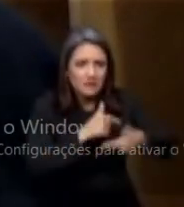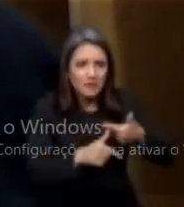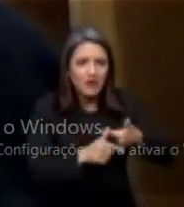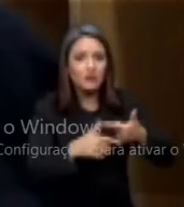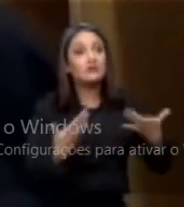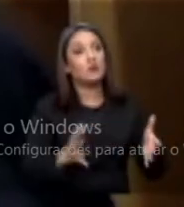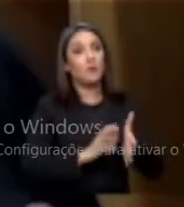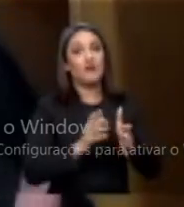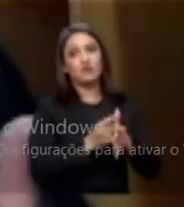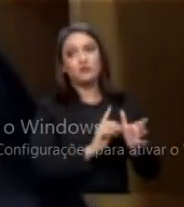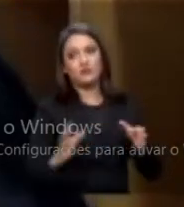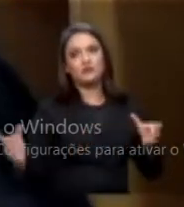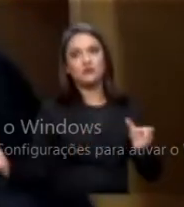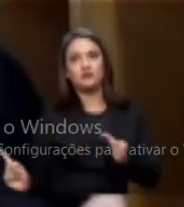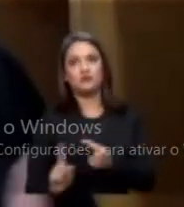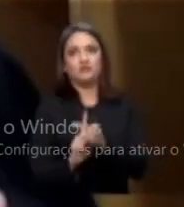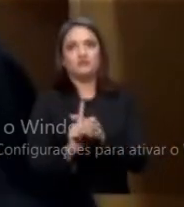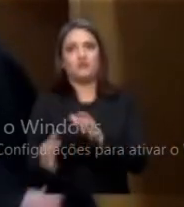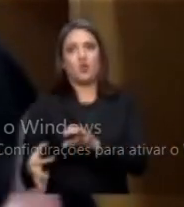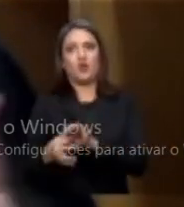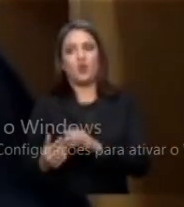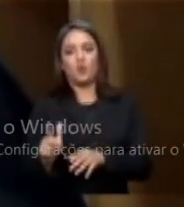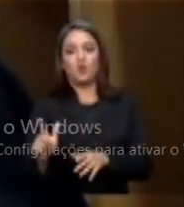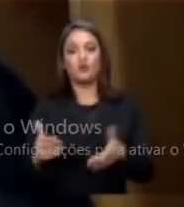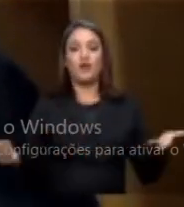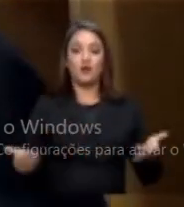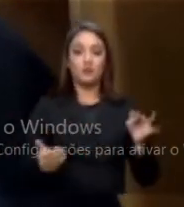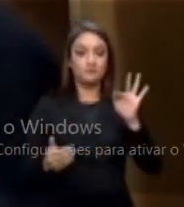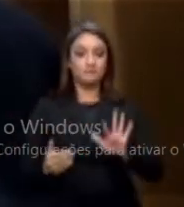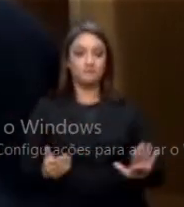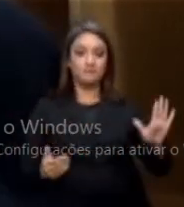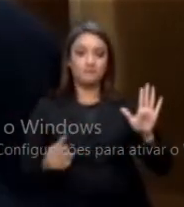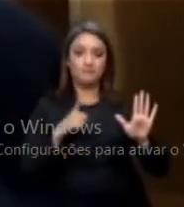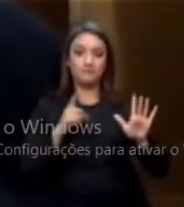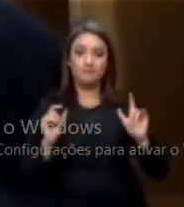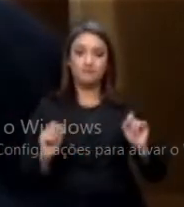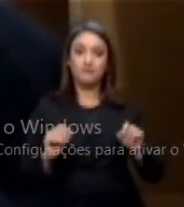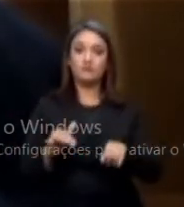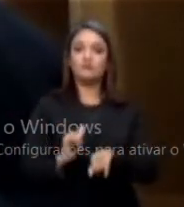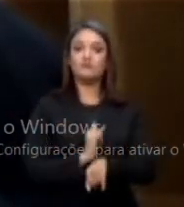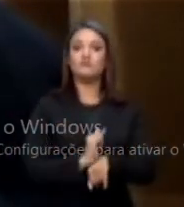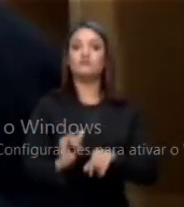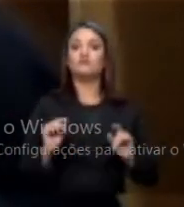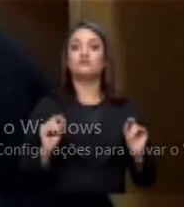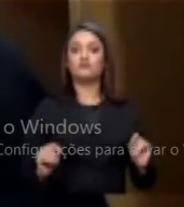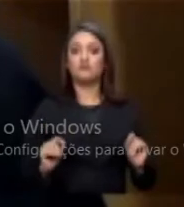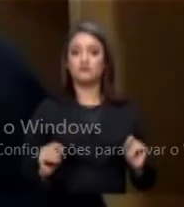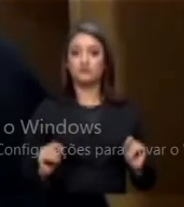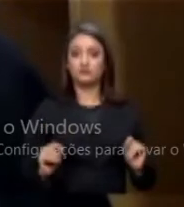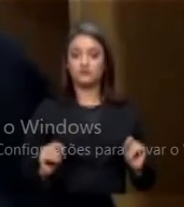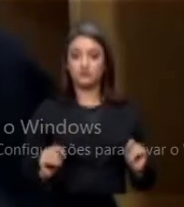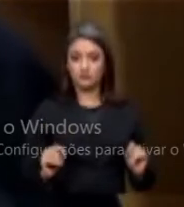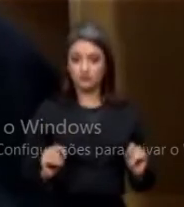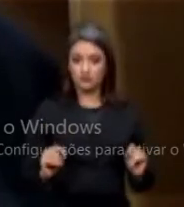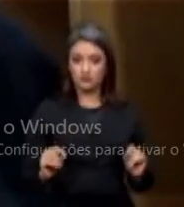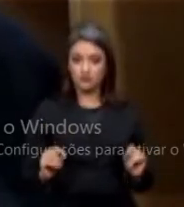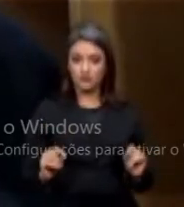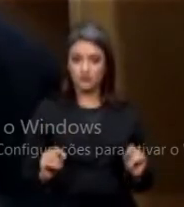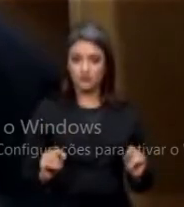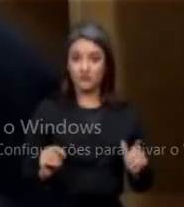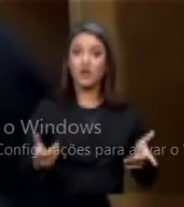incorporado. Agora, o que temos nas federações é um mecanismo de sanção premial. É